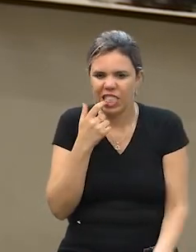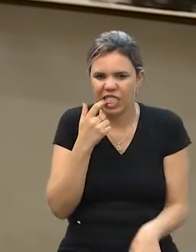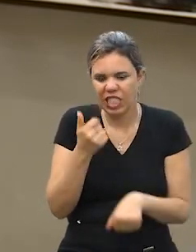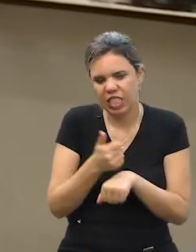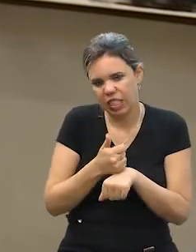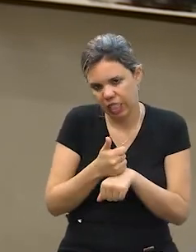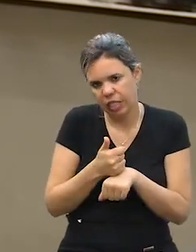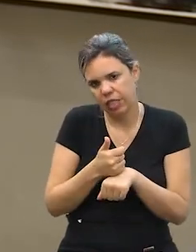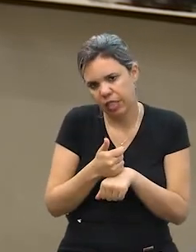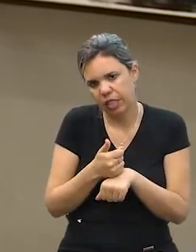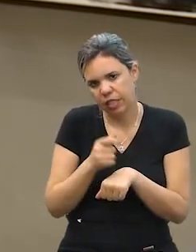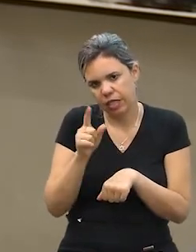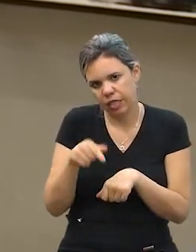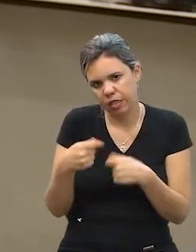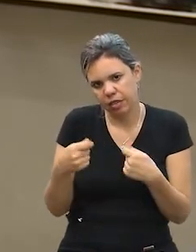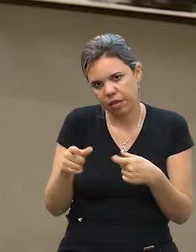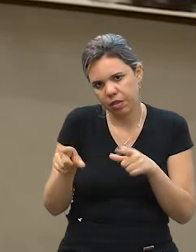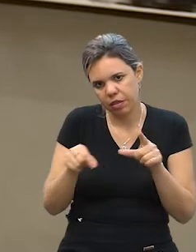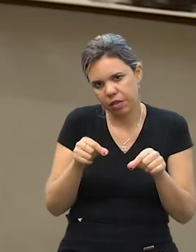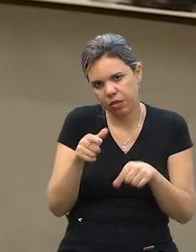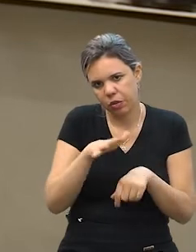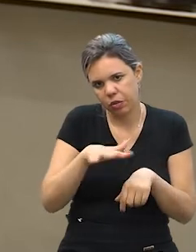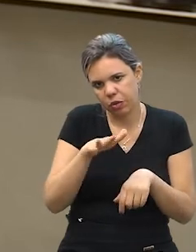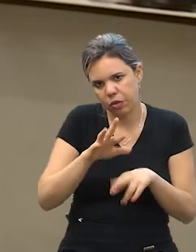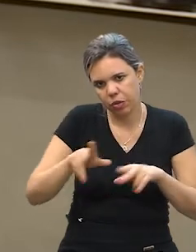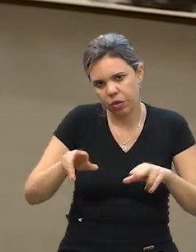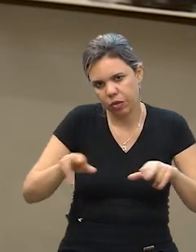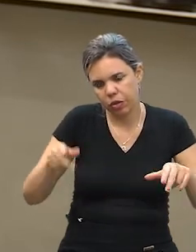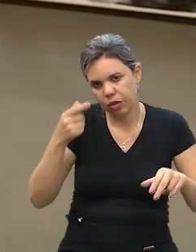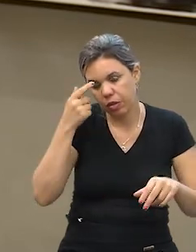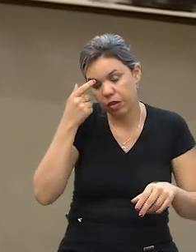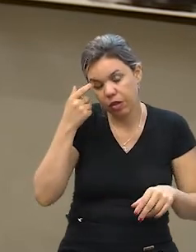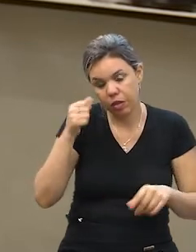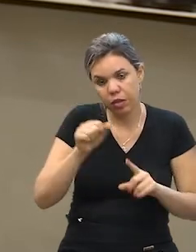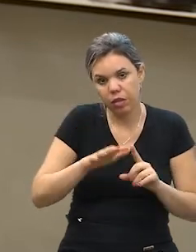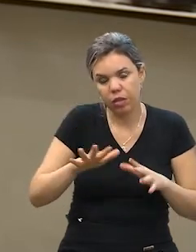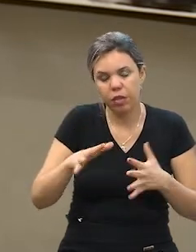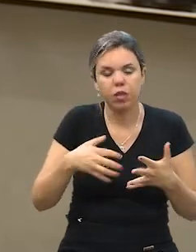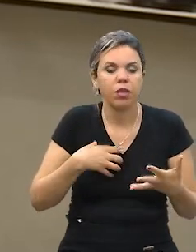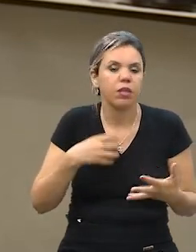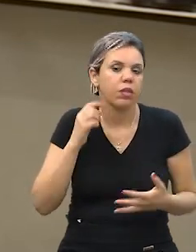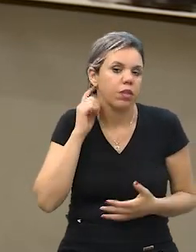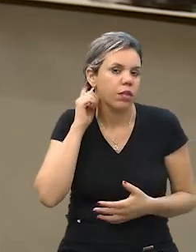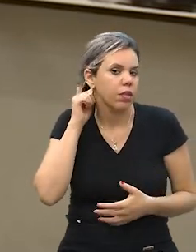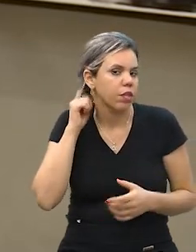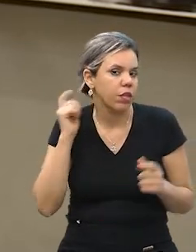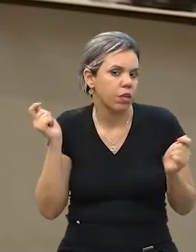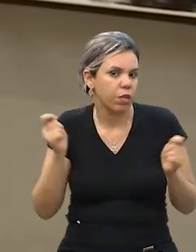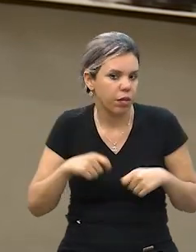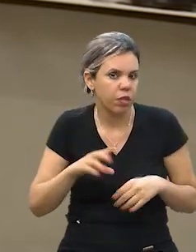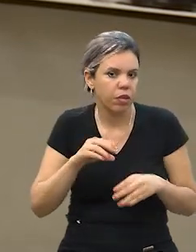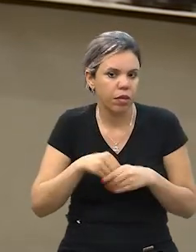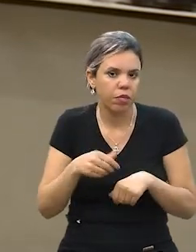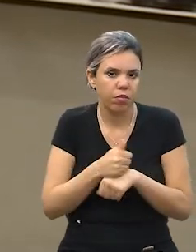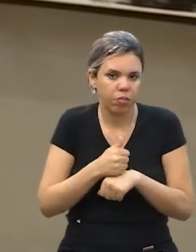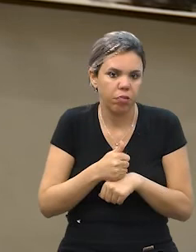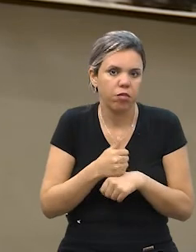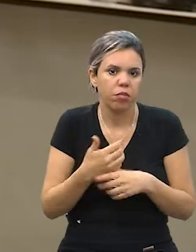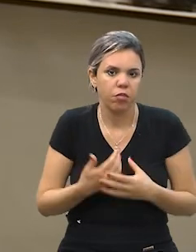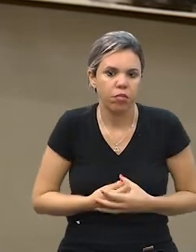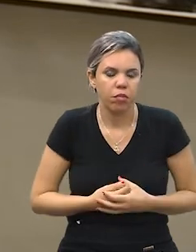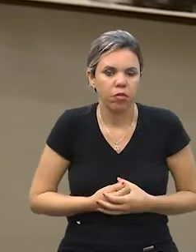um dentista que prefira a área mais social. É possível dentro da odontologia